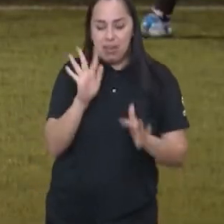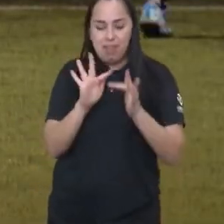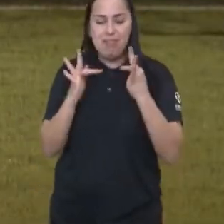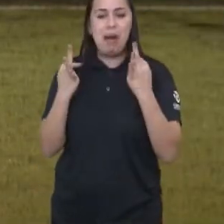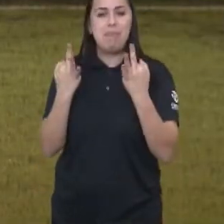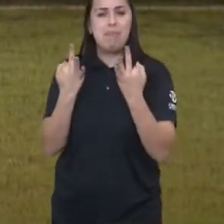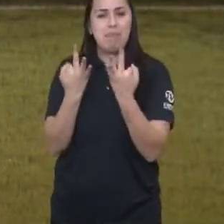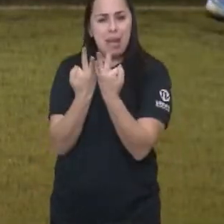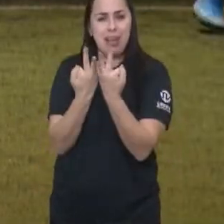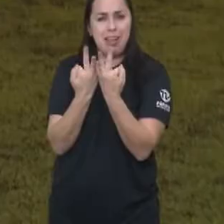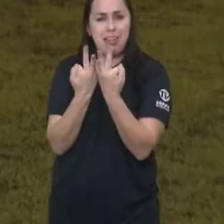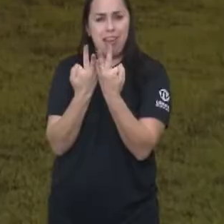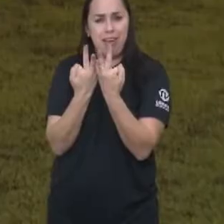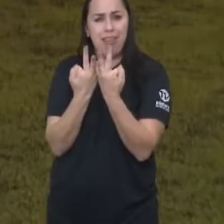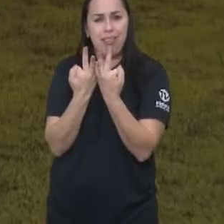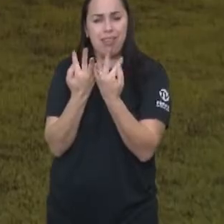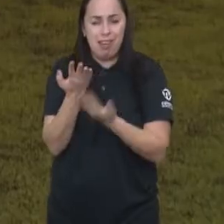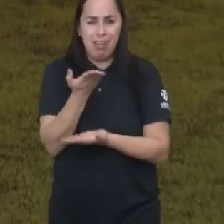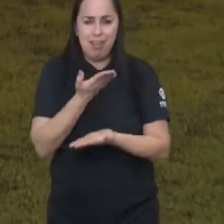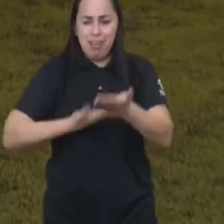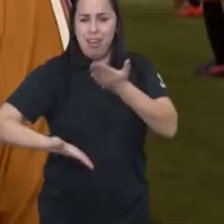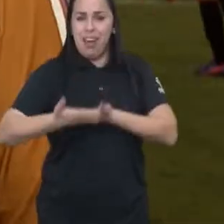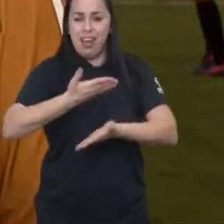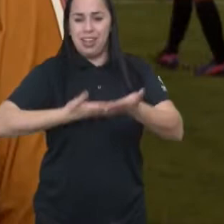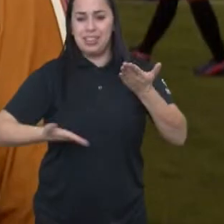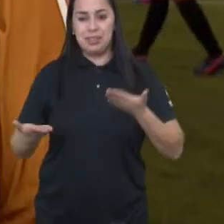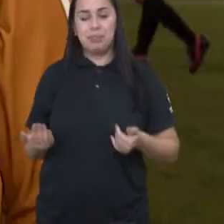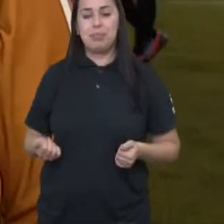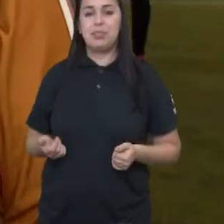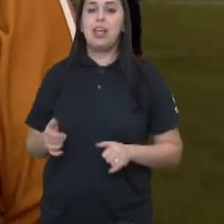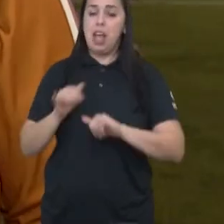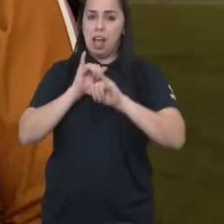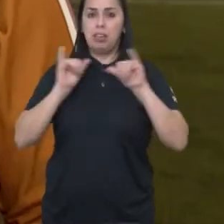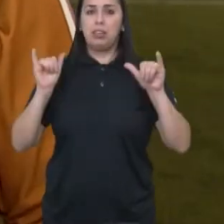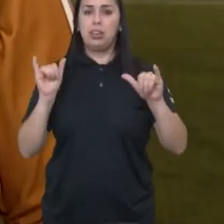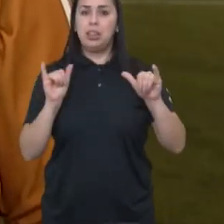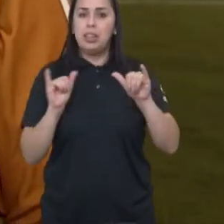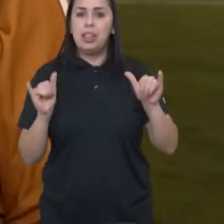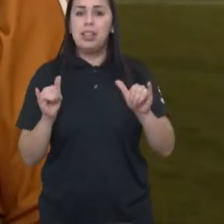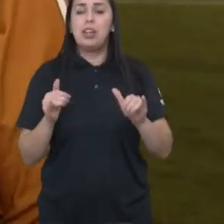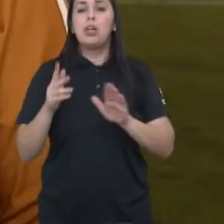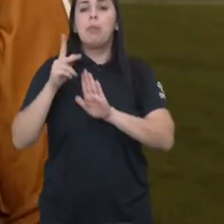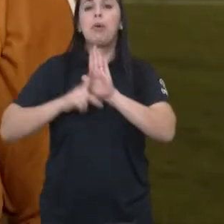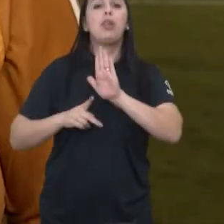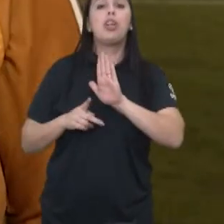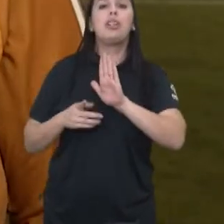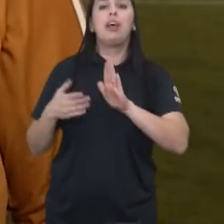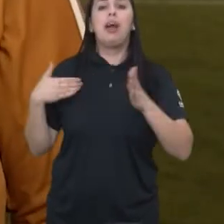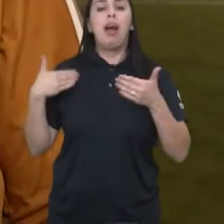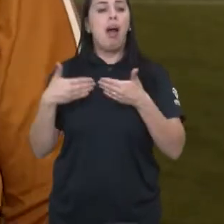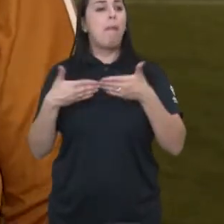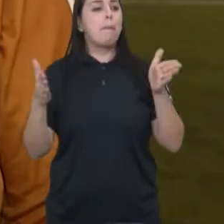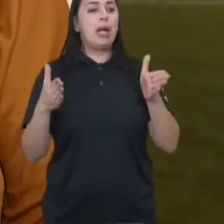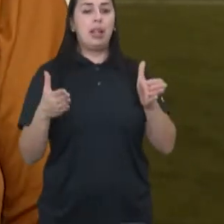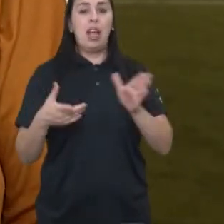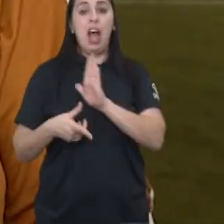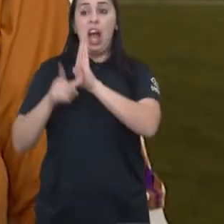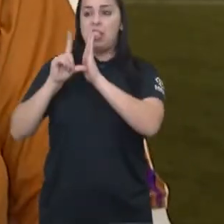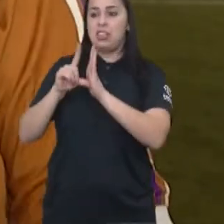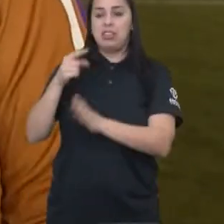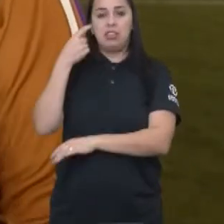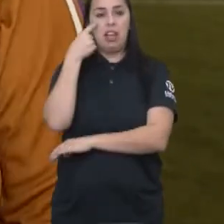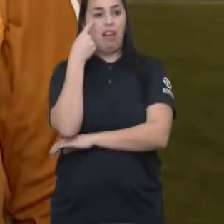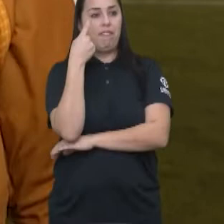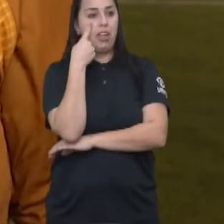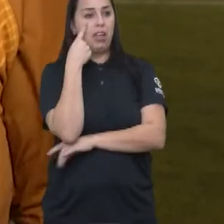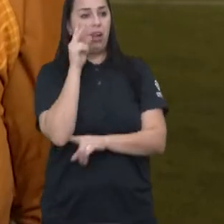família não precisa ser de sangue é sobre isso eu costumo dizer que eu quero jogar ele abriu um ela para mim Porque antes eu vi um